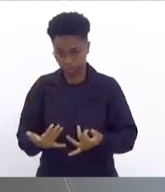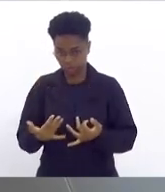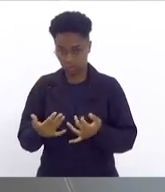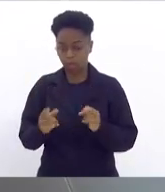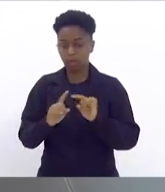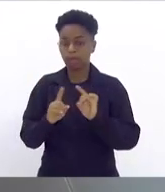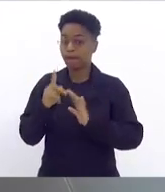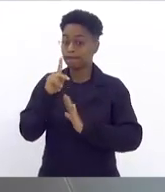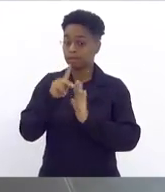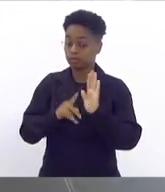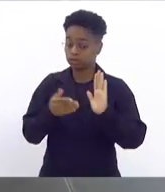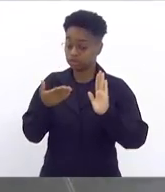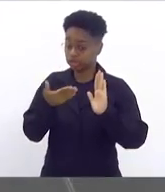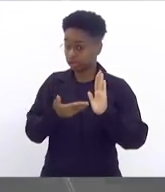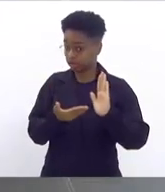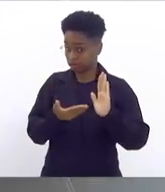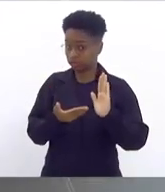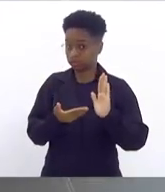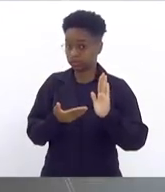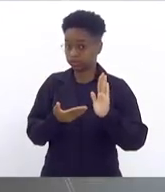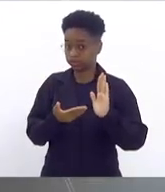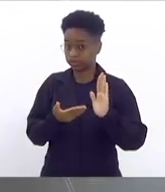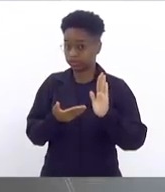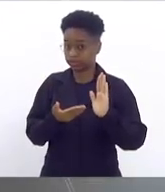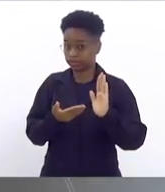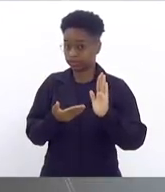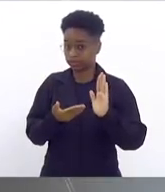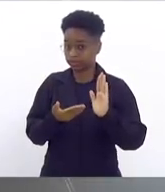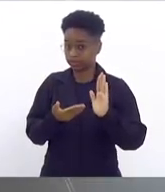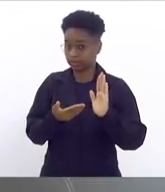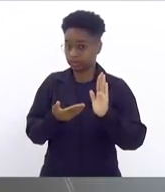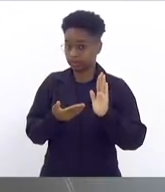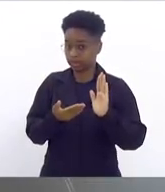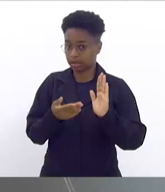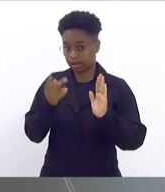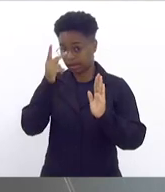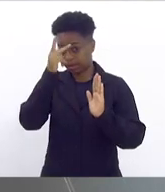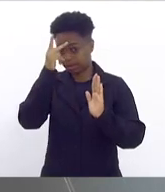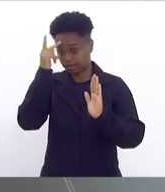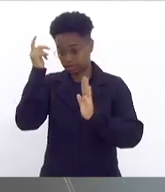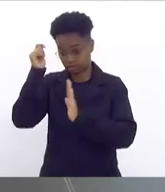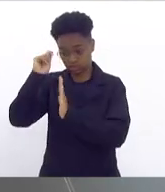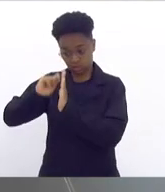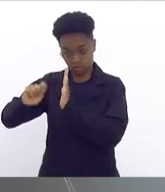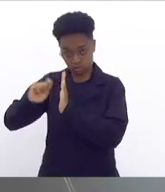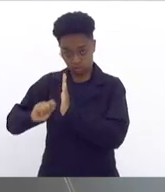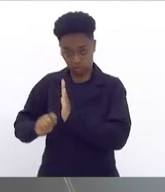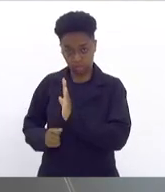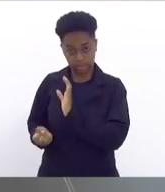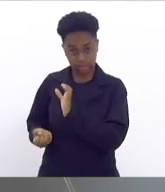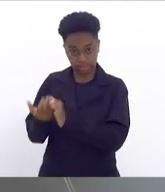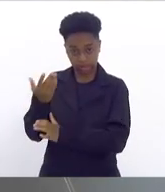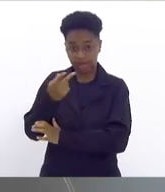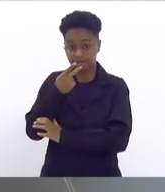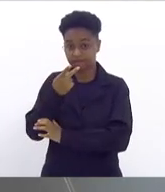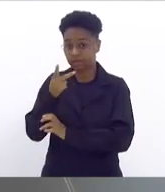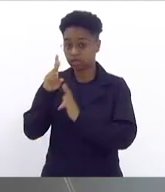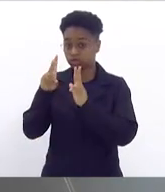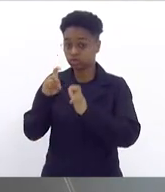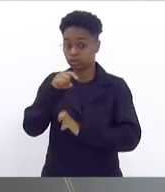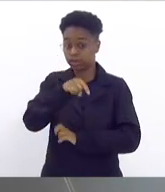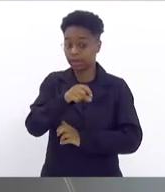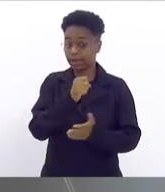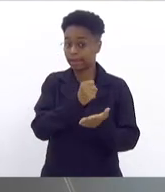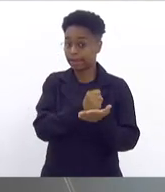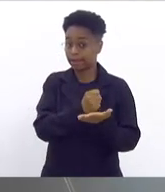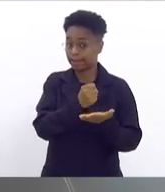projeto especificamente, né, a autora está se referindo à concessionária